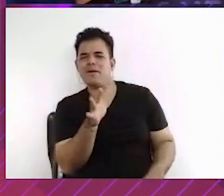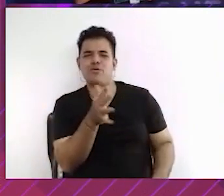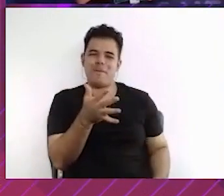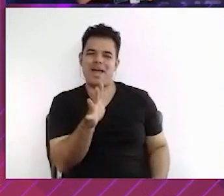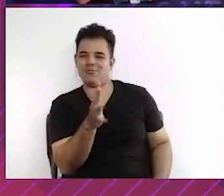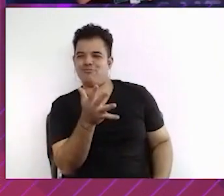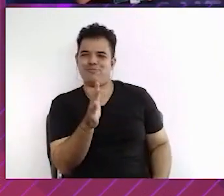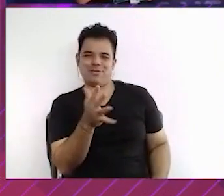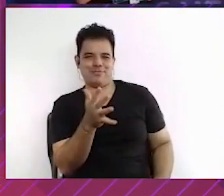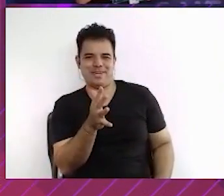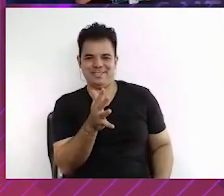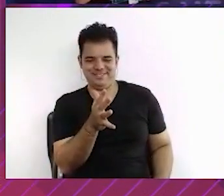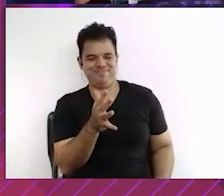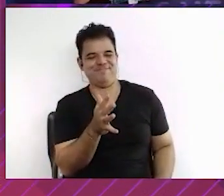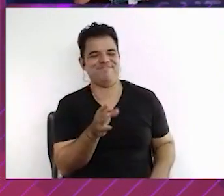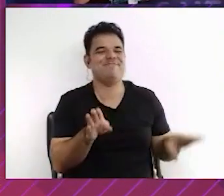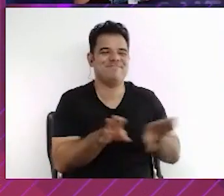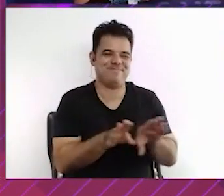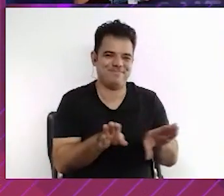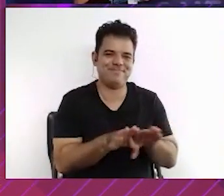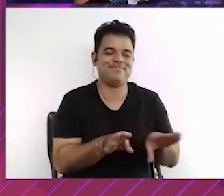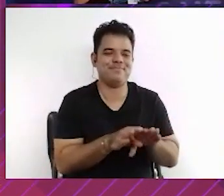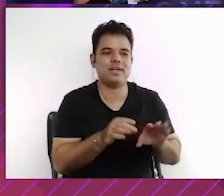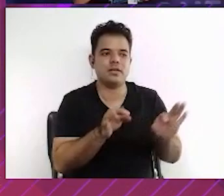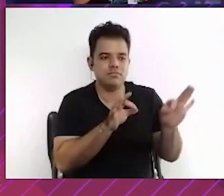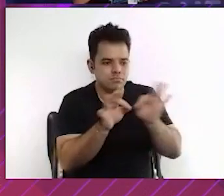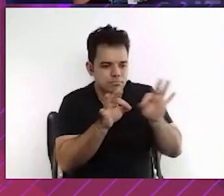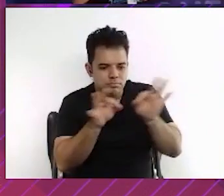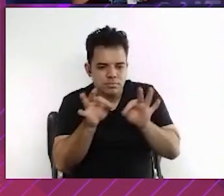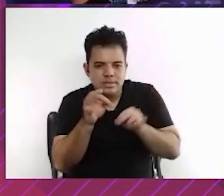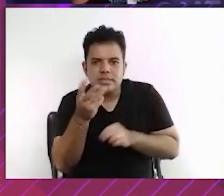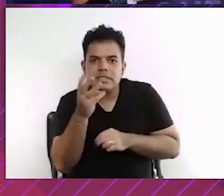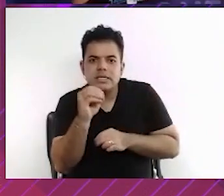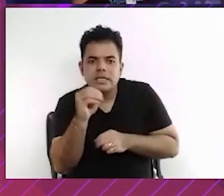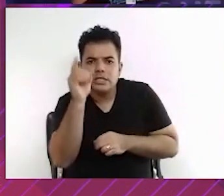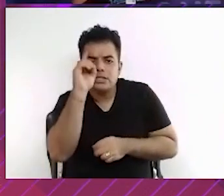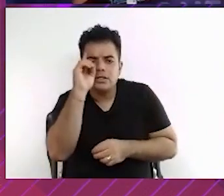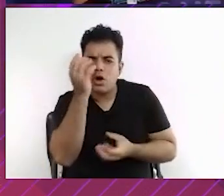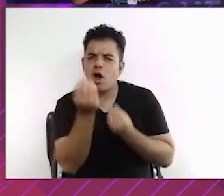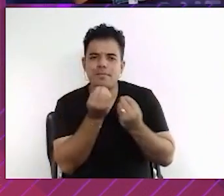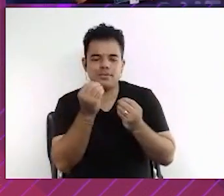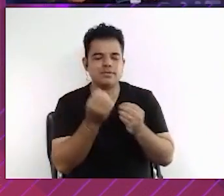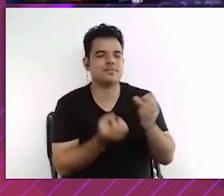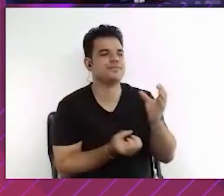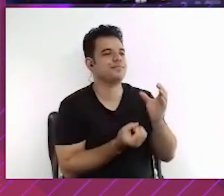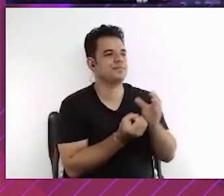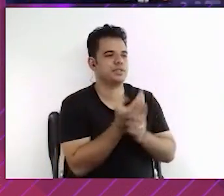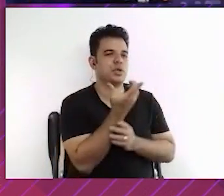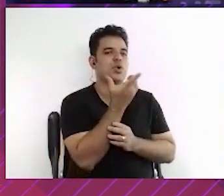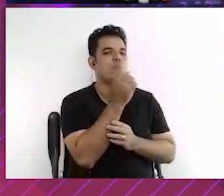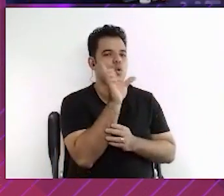Mas para a gente conseguir fazer essa previsão de 30 dias, a gente construiu outro modelo,